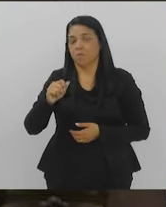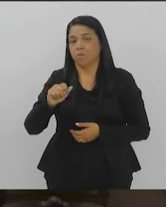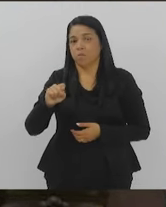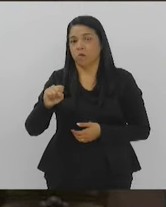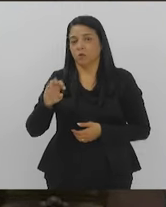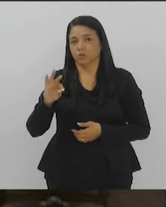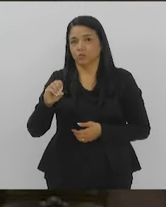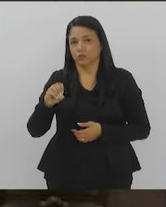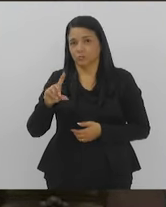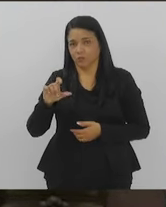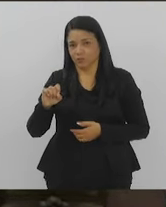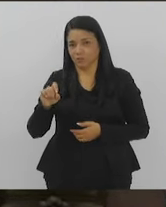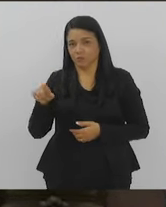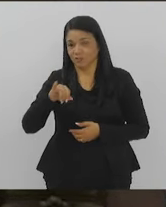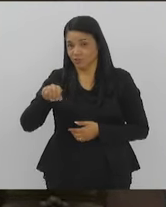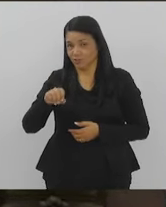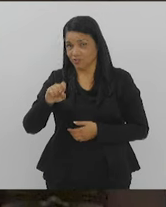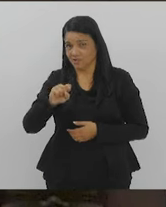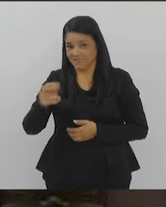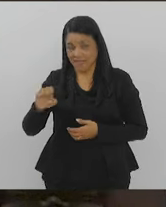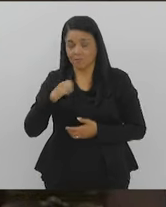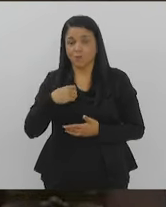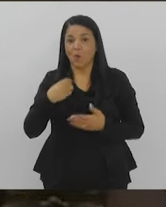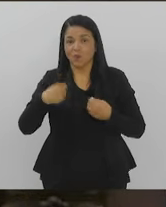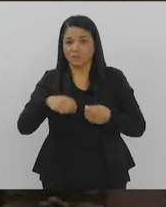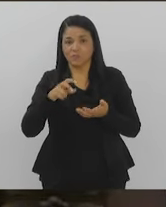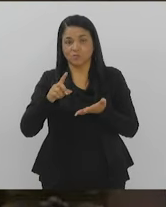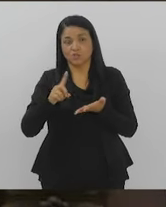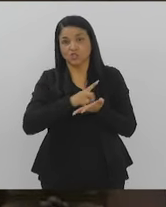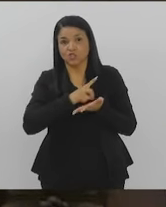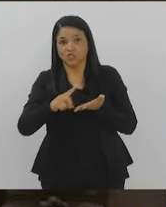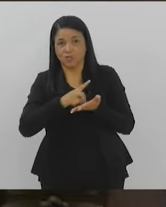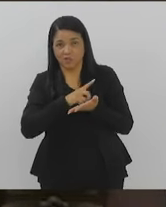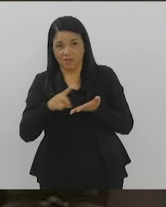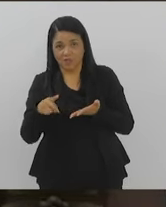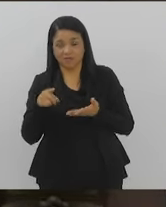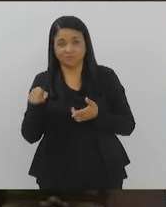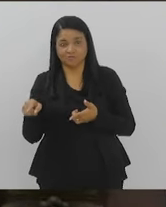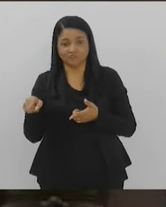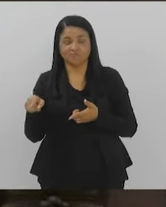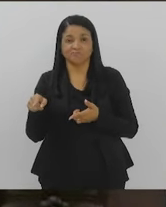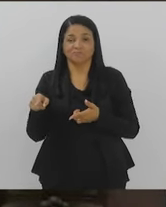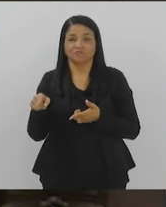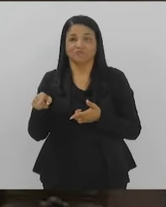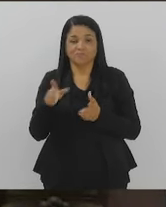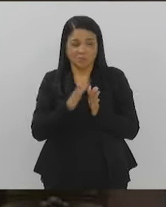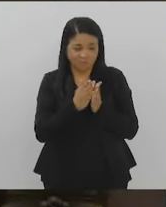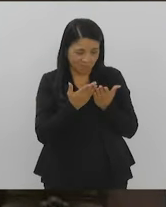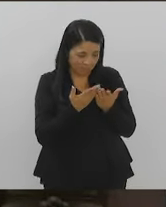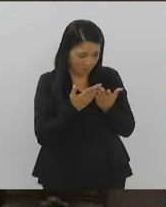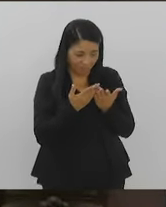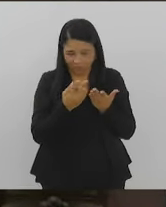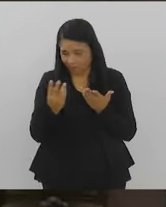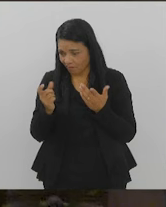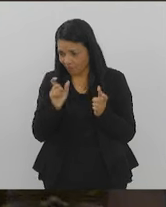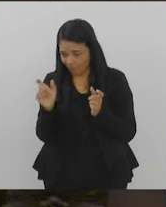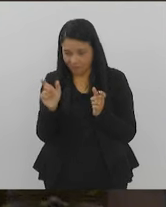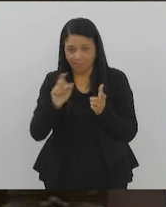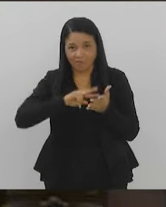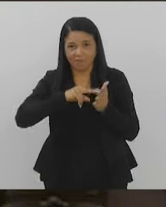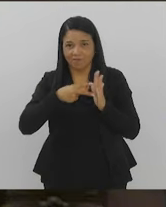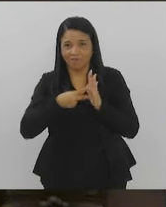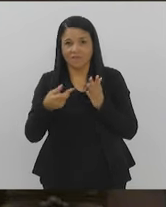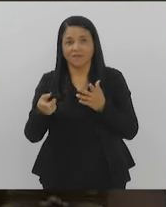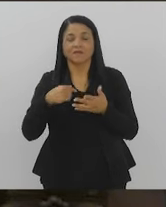dicionário para falar com essa enciclopédia que é o nosso apóstolo. Registrar aqui a presença pastor